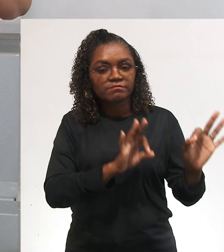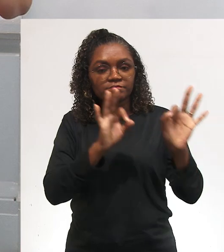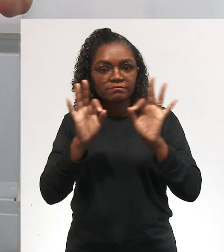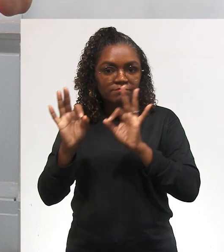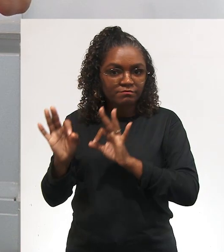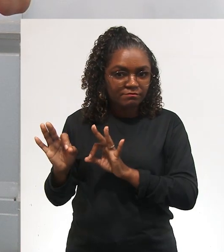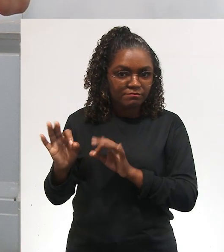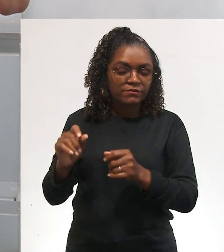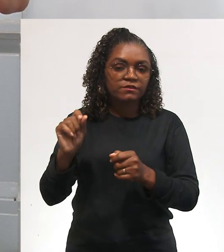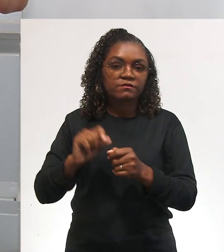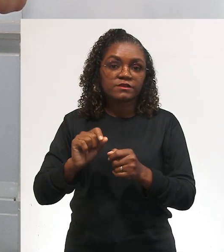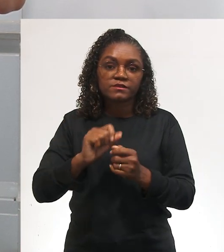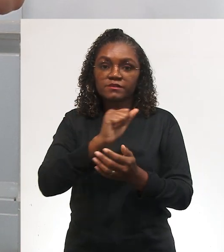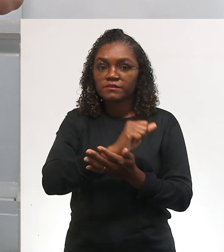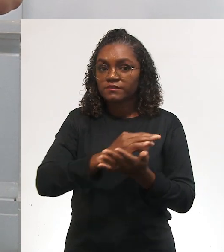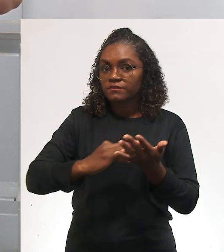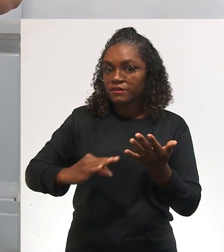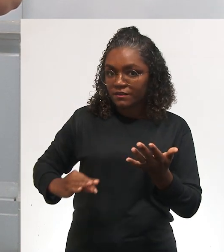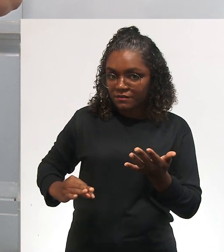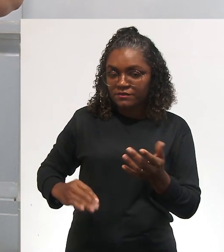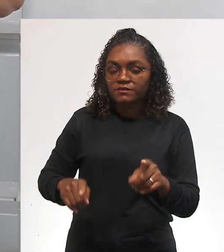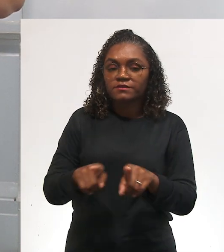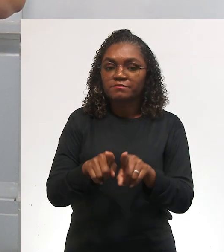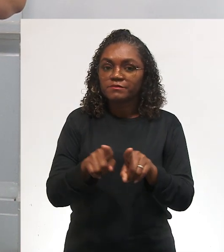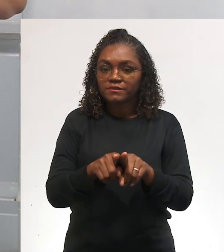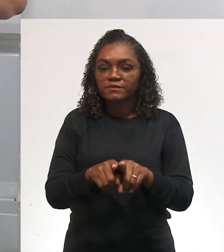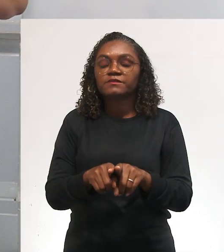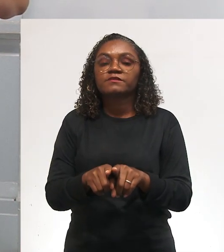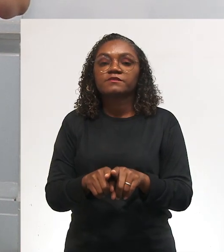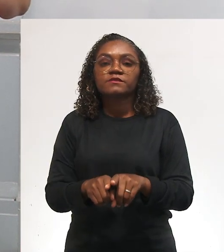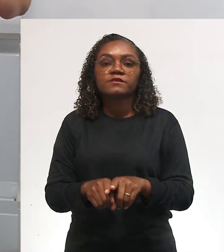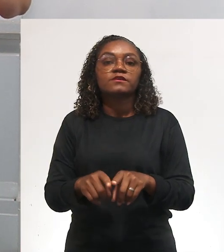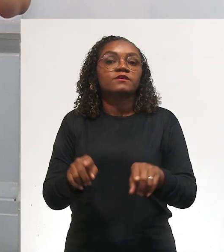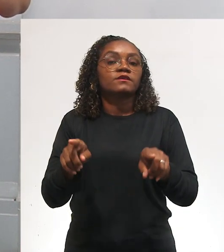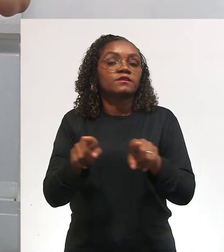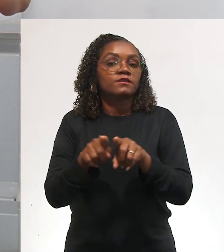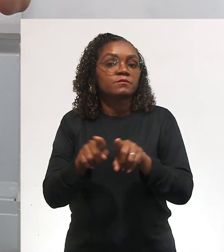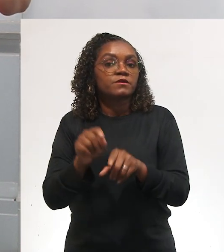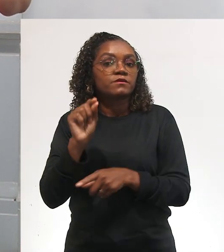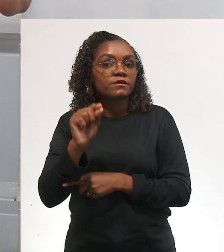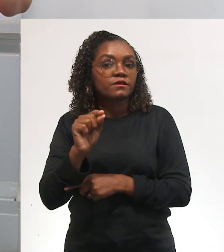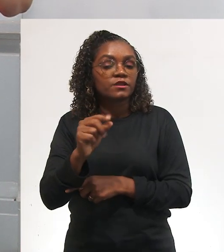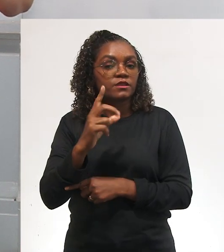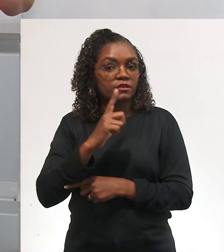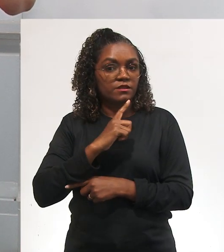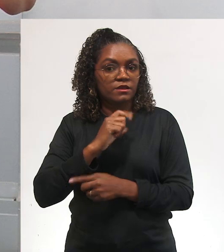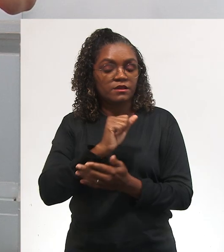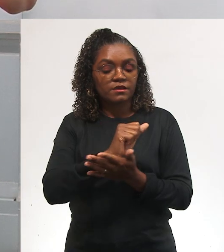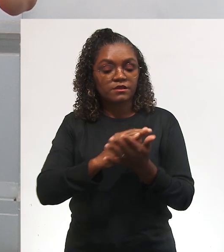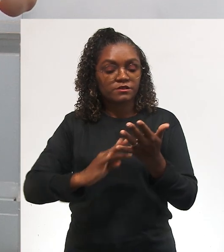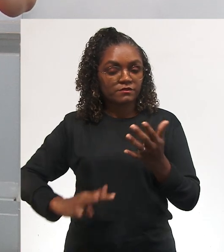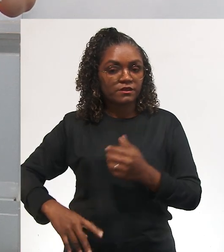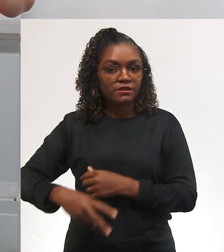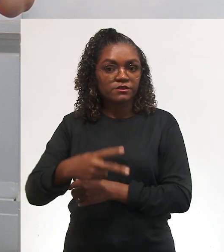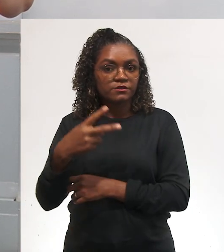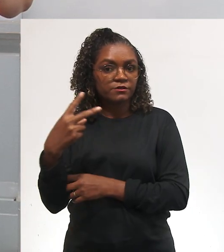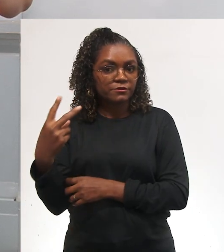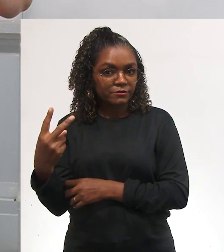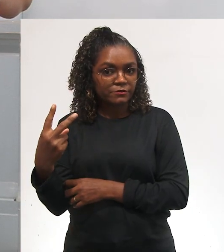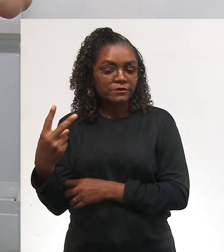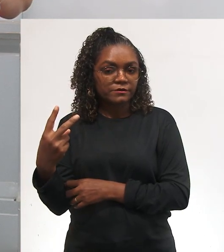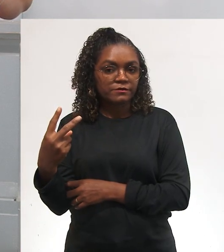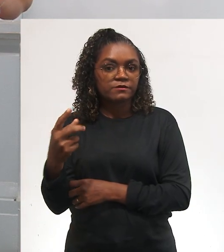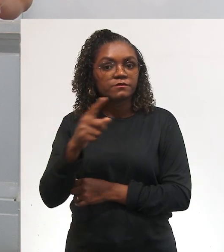assistir esses vídeos, fazer as atividades que a gente está propondo, lembrando que nós temos 2 atividades